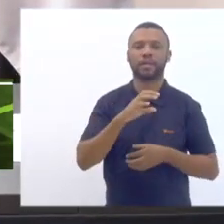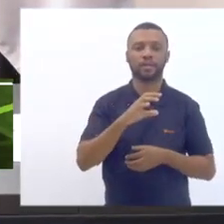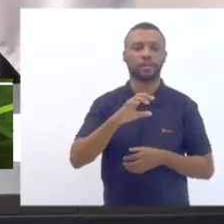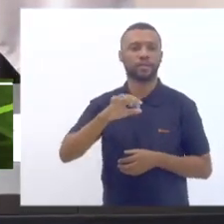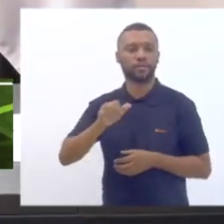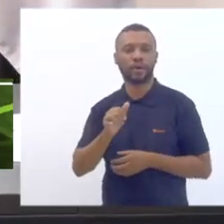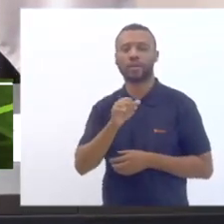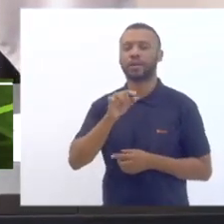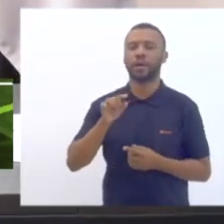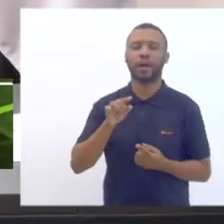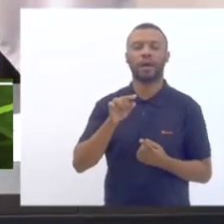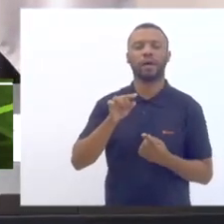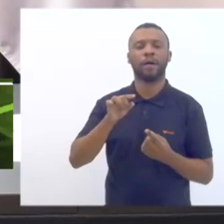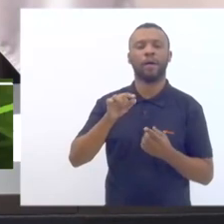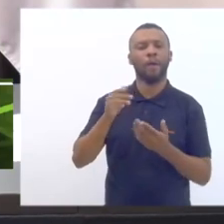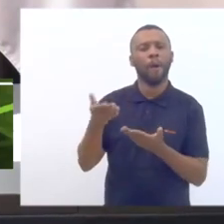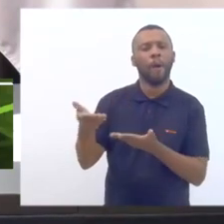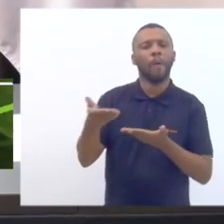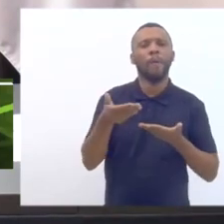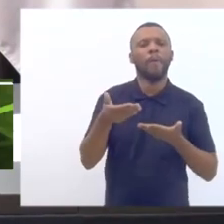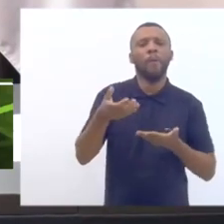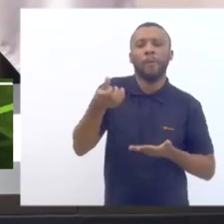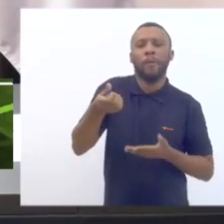a 6ª reunião extraordinária,